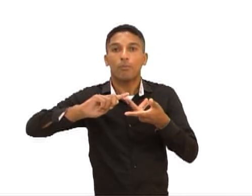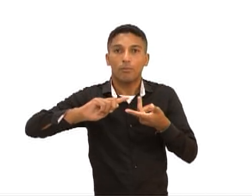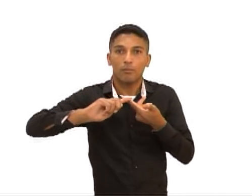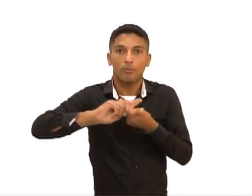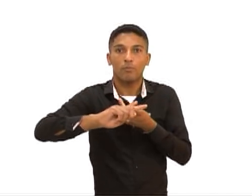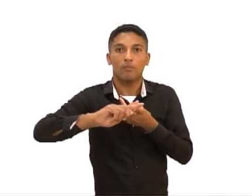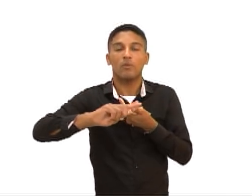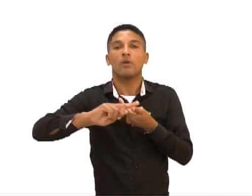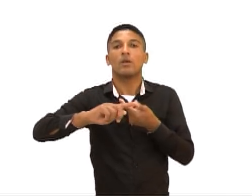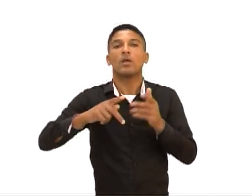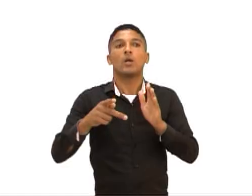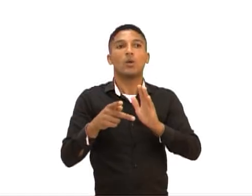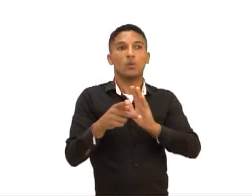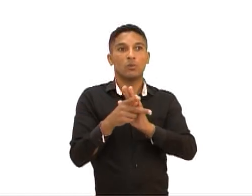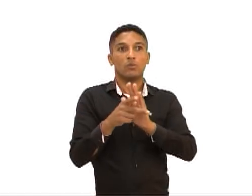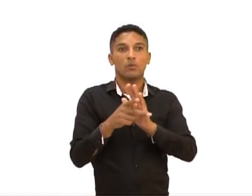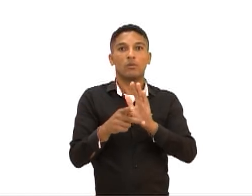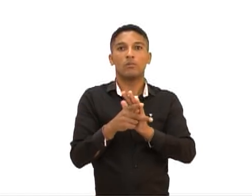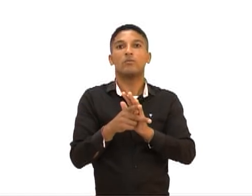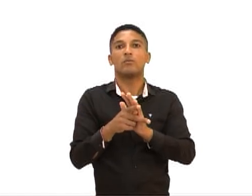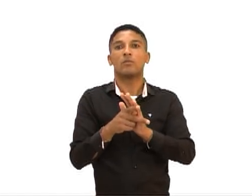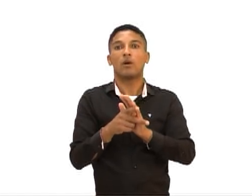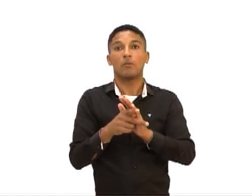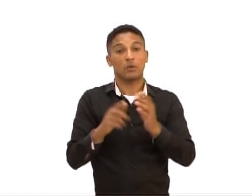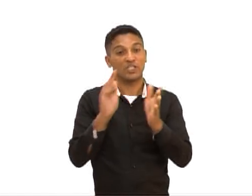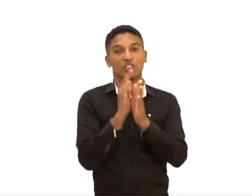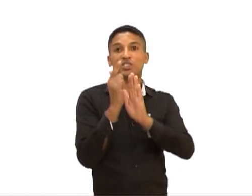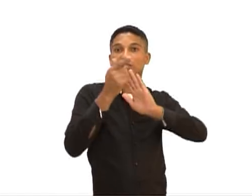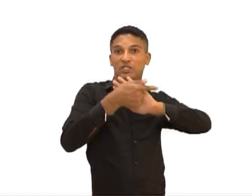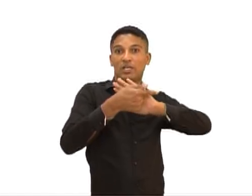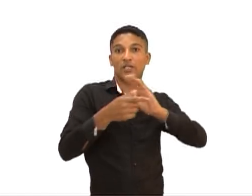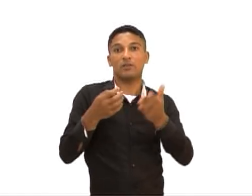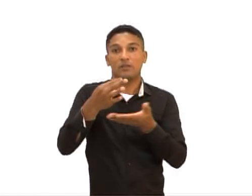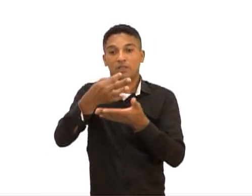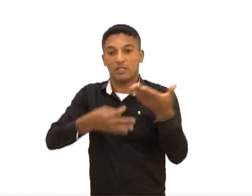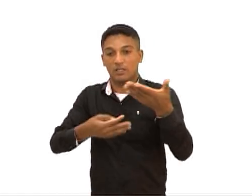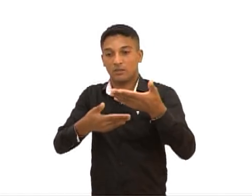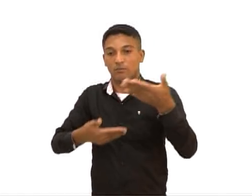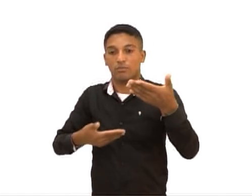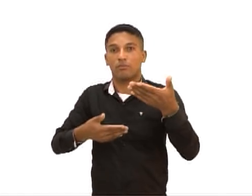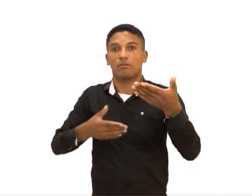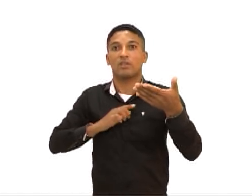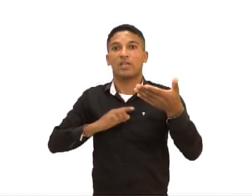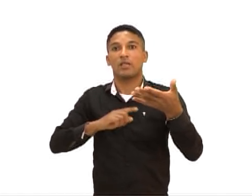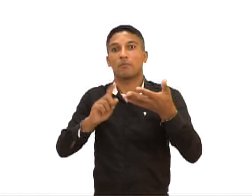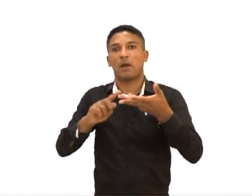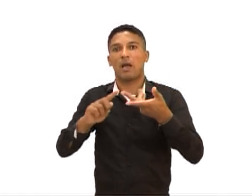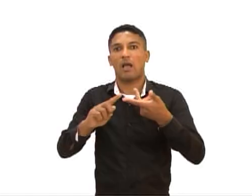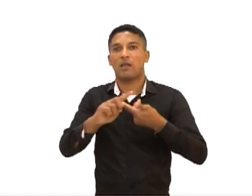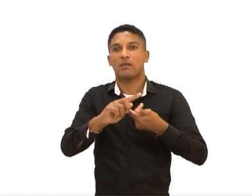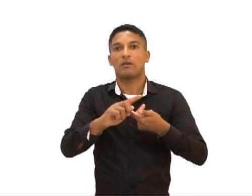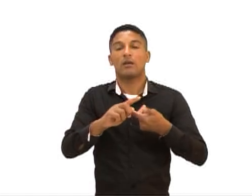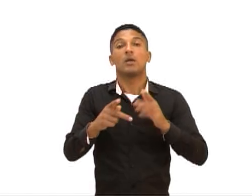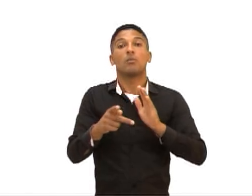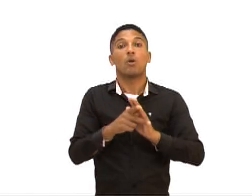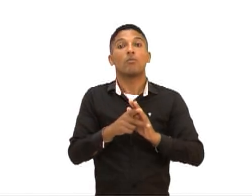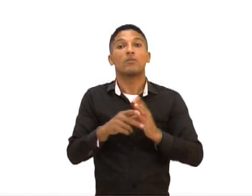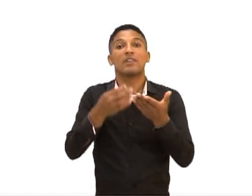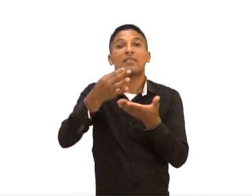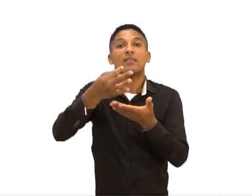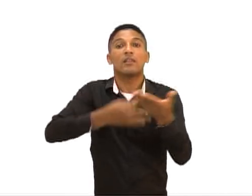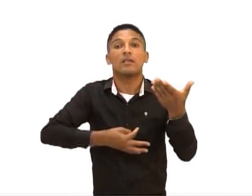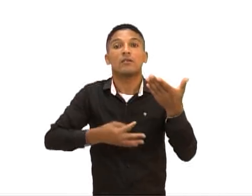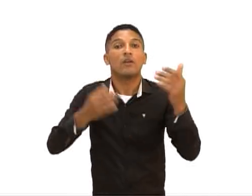lemos, assinalou a segunda proposta de alternativa. Então, trata-se de um texto informativo, pois informa ao leitor a origem dos